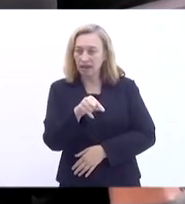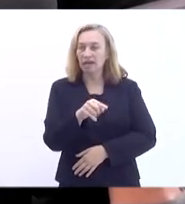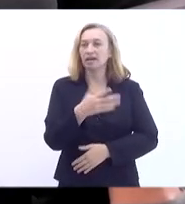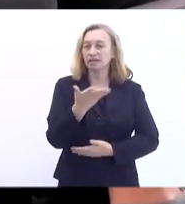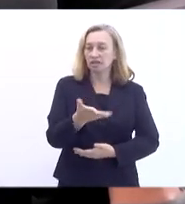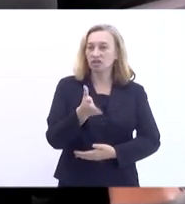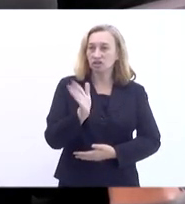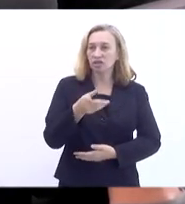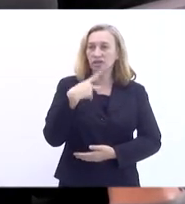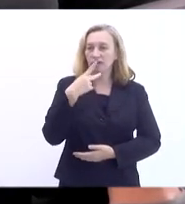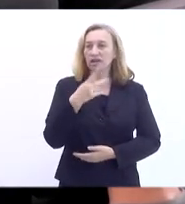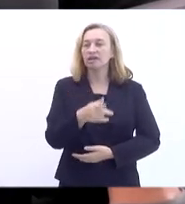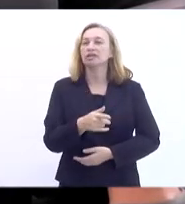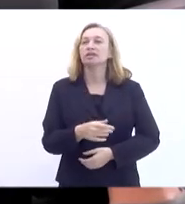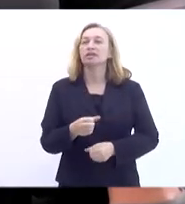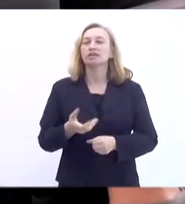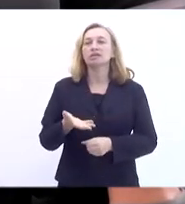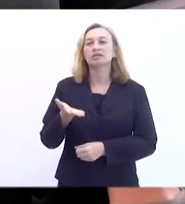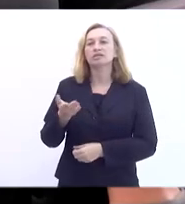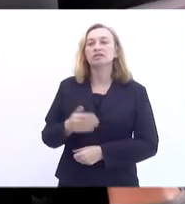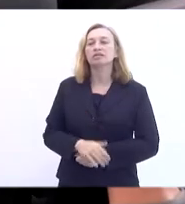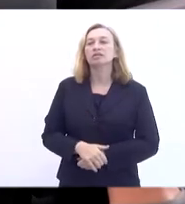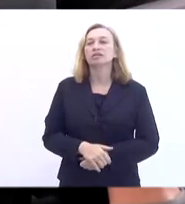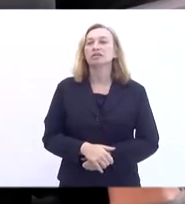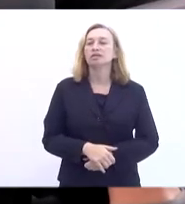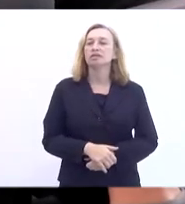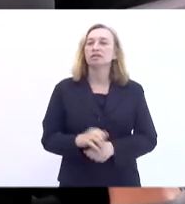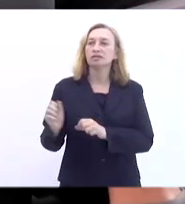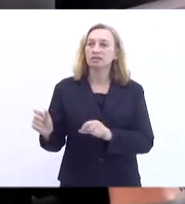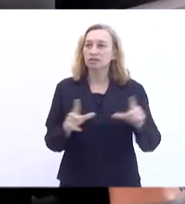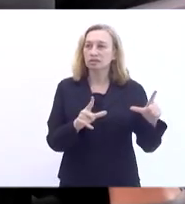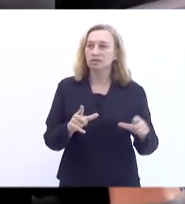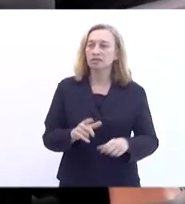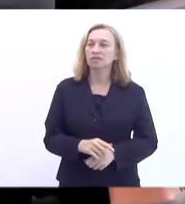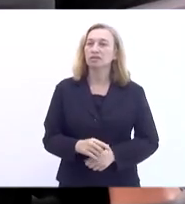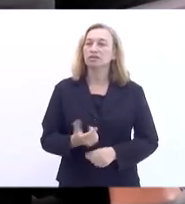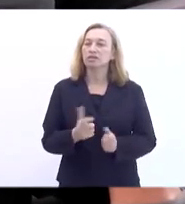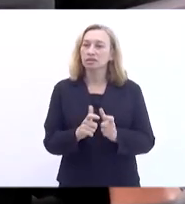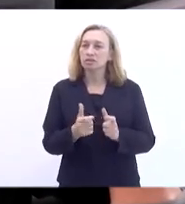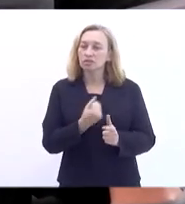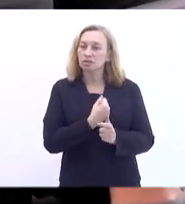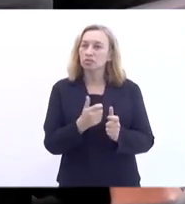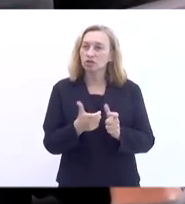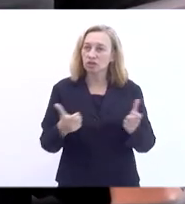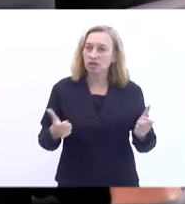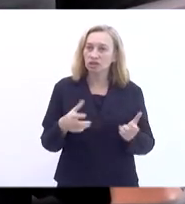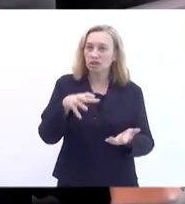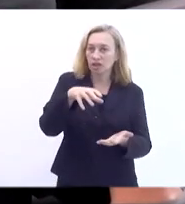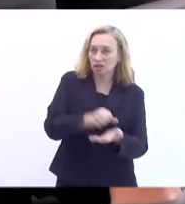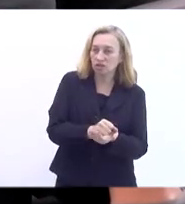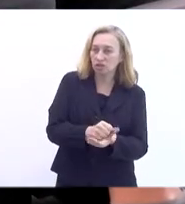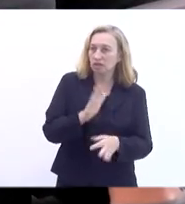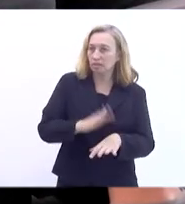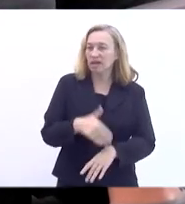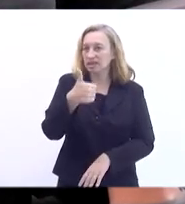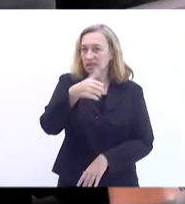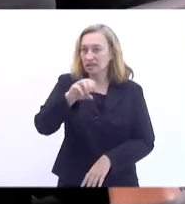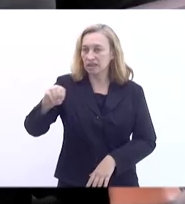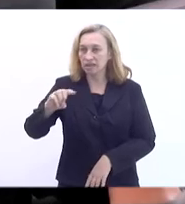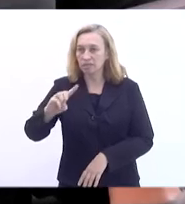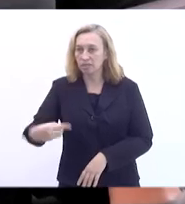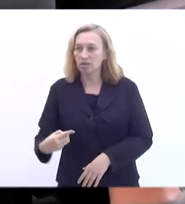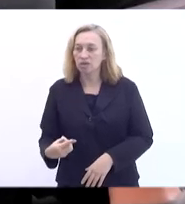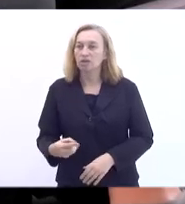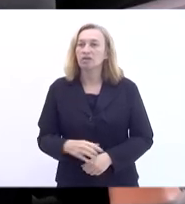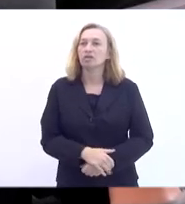debatido aqui anteriormente por favor e houve um grande número de inscritos mais de cem mil inscritos